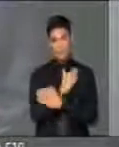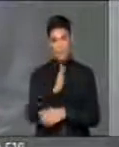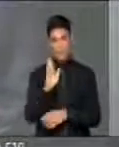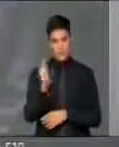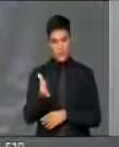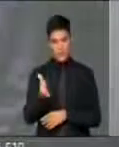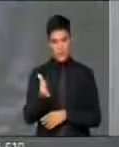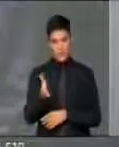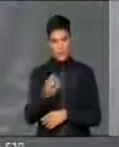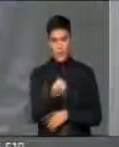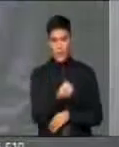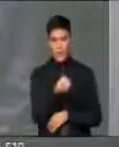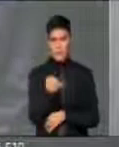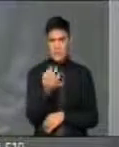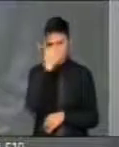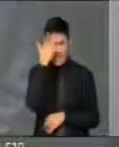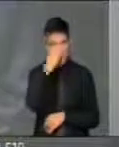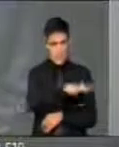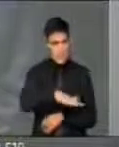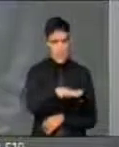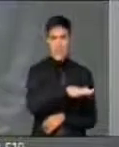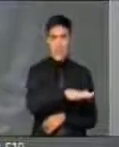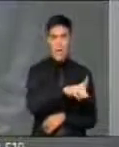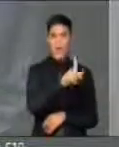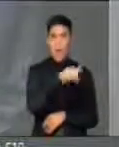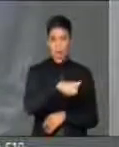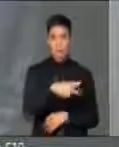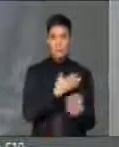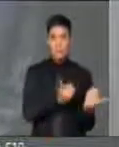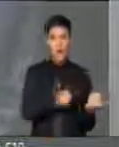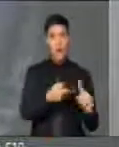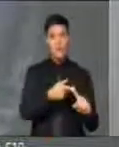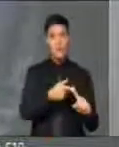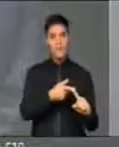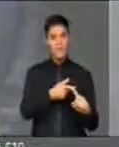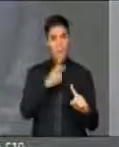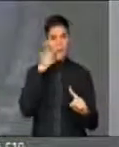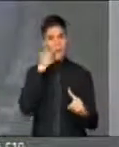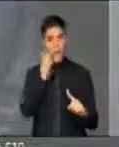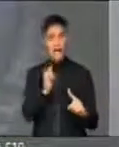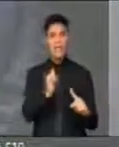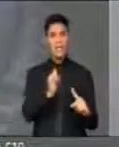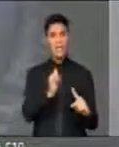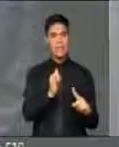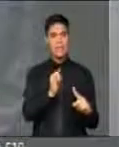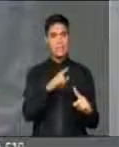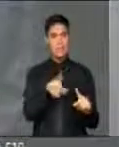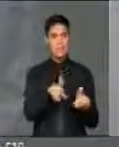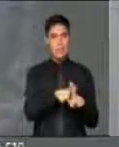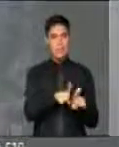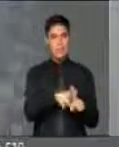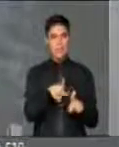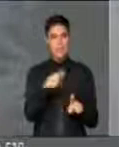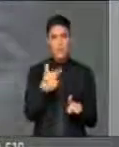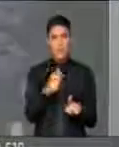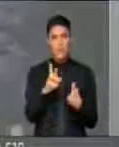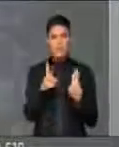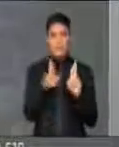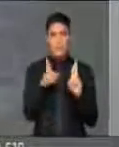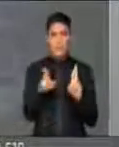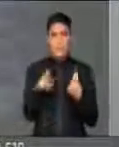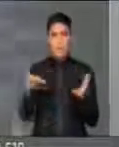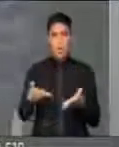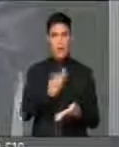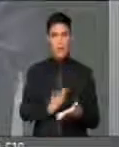desses desempregados são jovens e pais de família, sem esperança de solução com o atual governo. A palavra